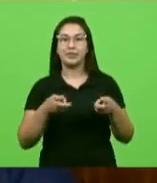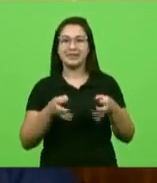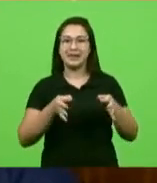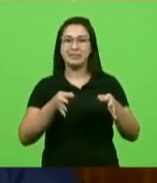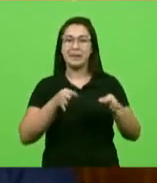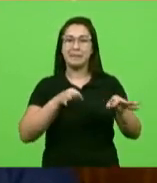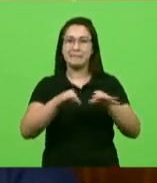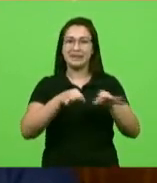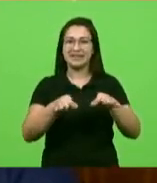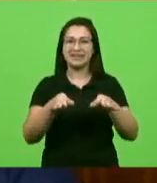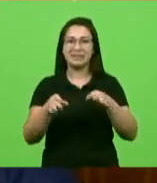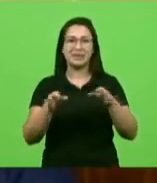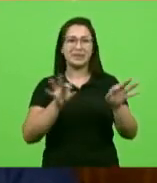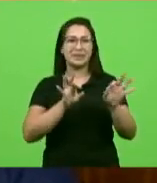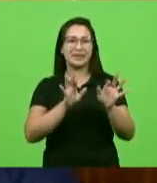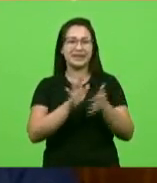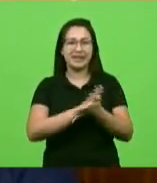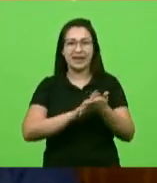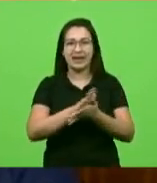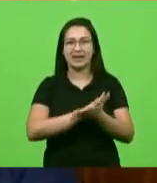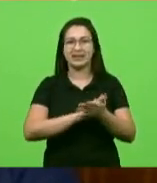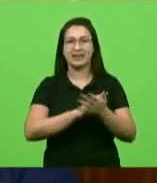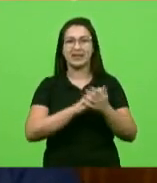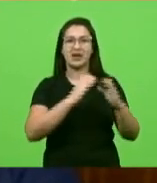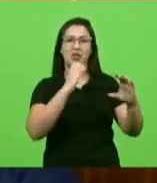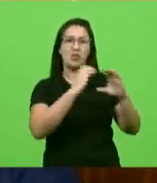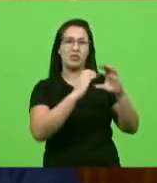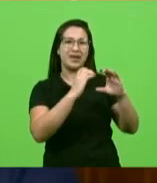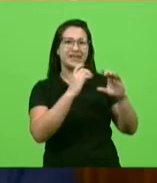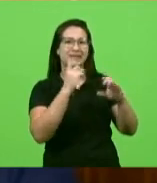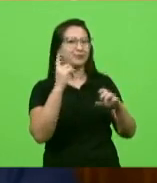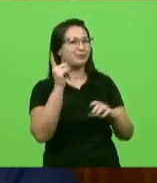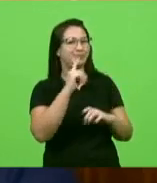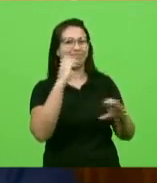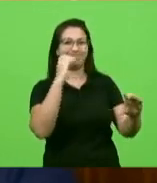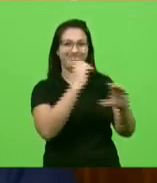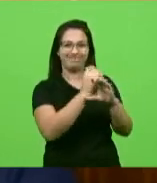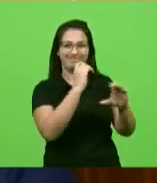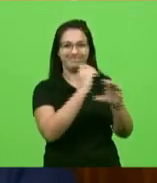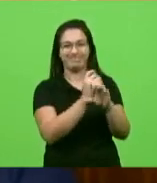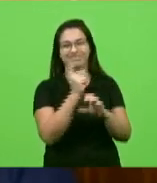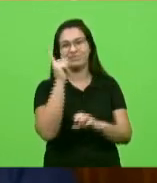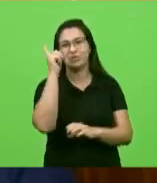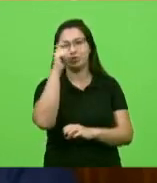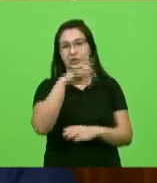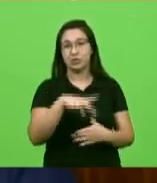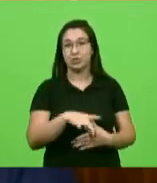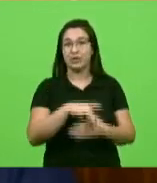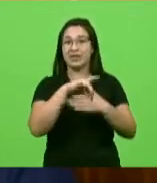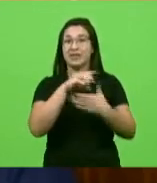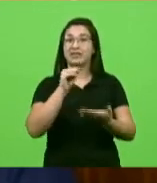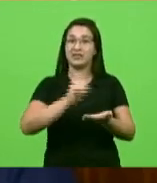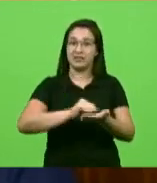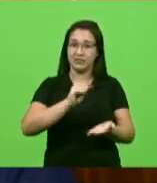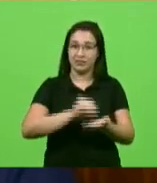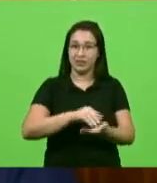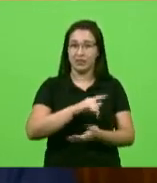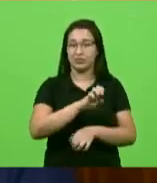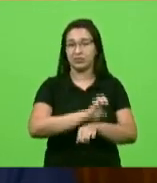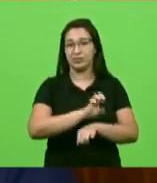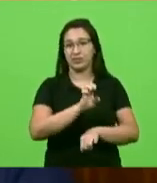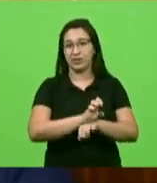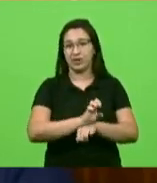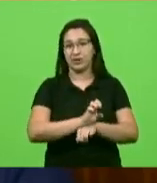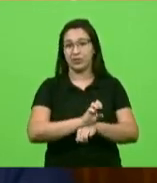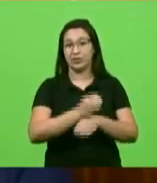planejamento, sem uma comunicação clara e sem uma liderança firme no Estado. E o custo de tudo isso recai